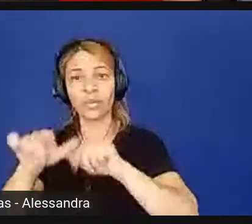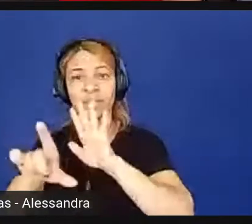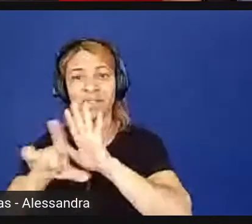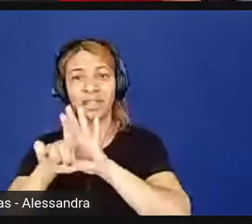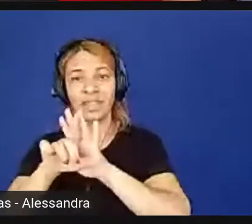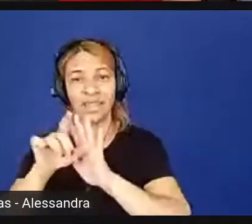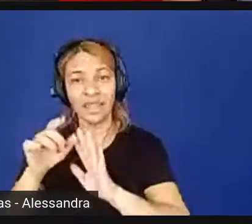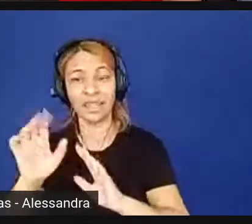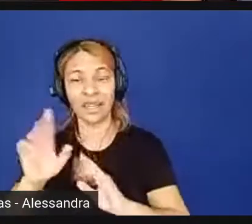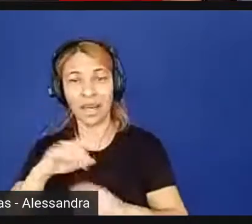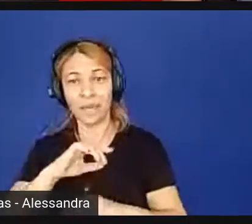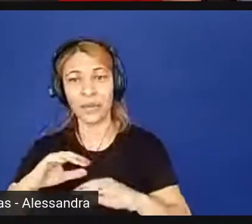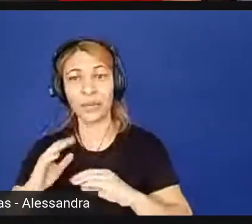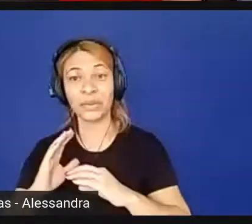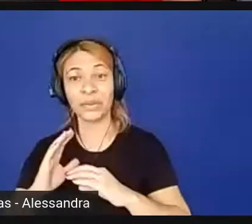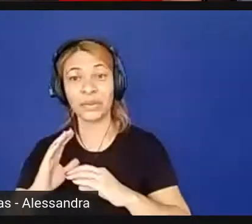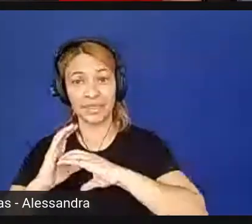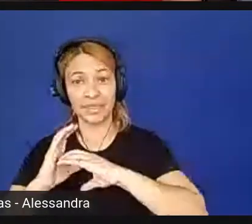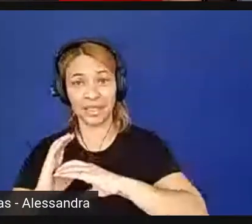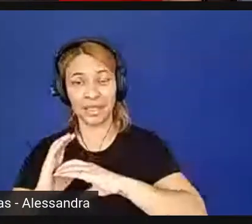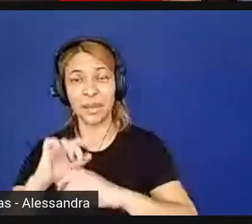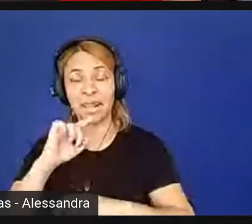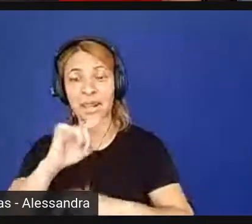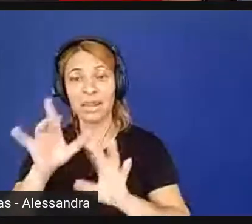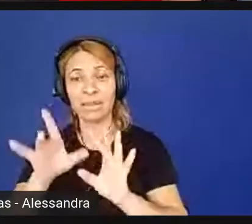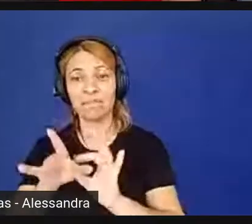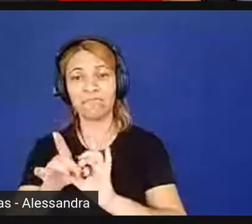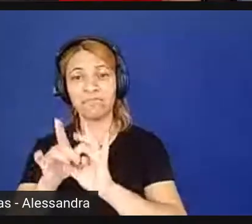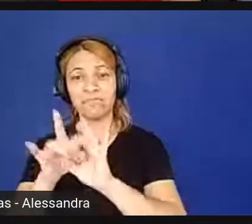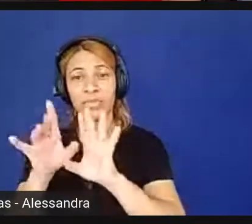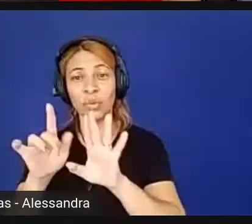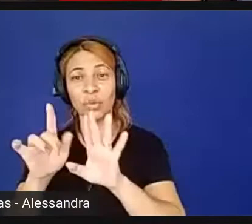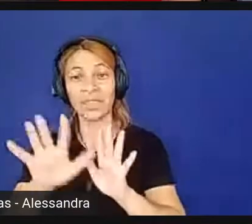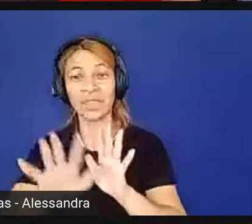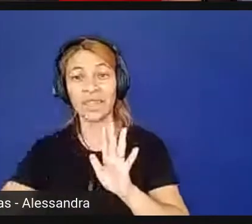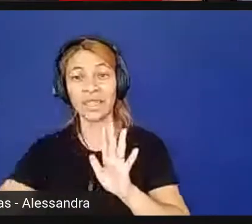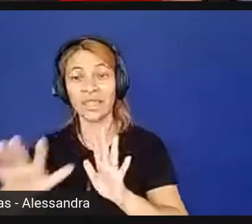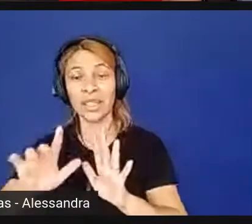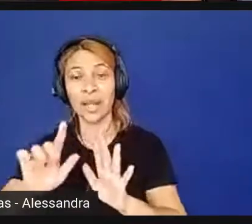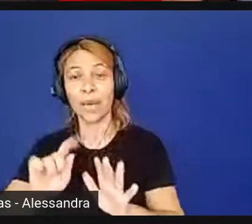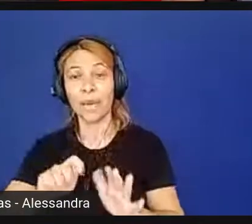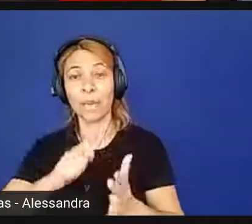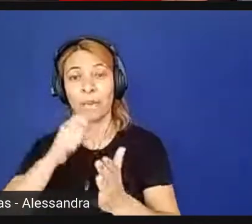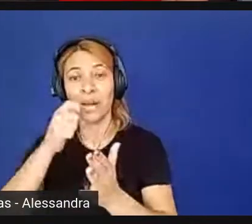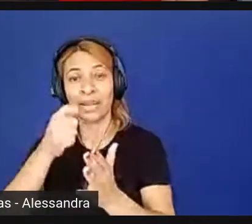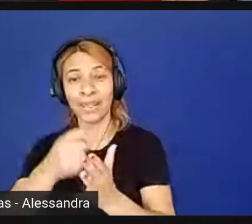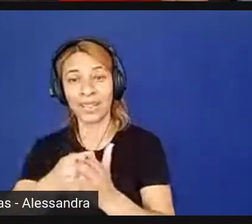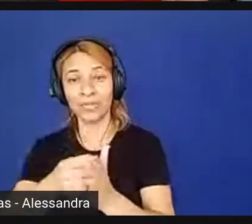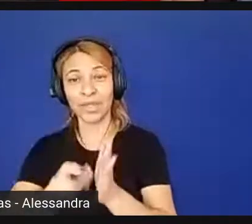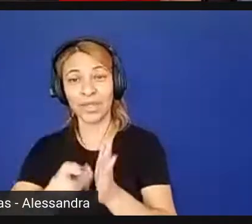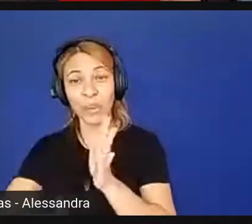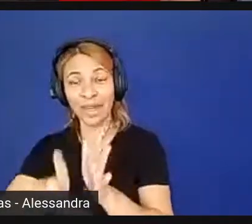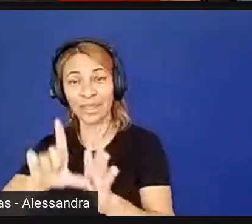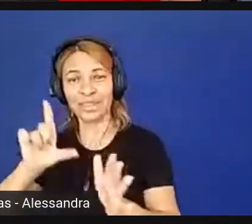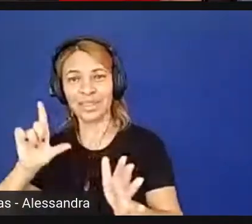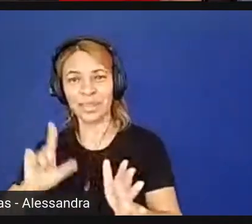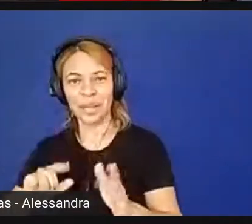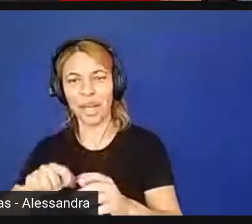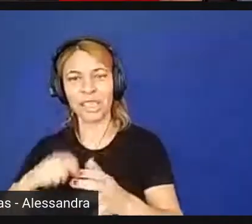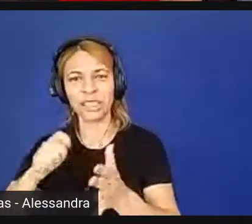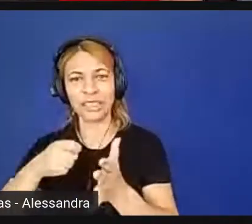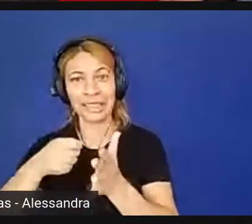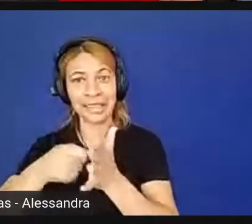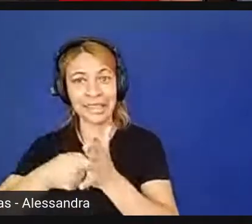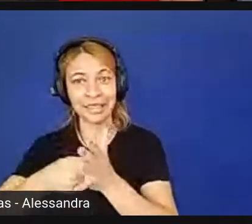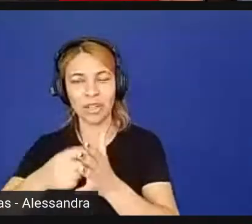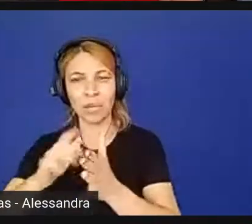coisas, ela generaliza o pagamento antecipado em contratações públicas. Antes era restrito, agora foi bem ampliado, obedecer